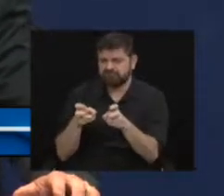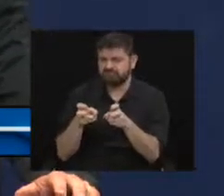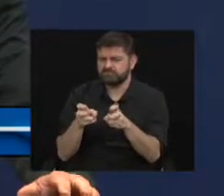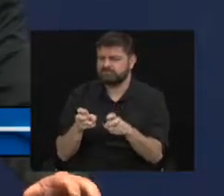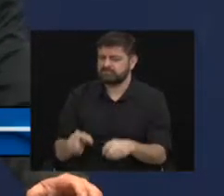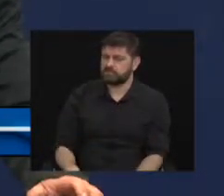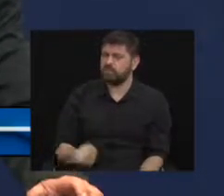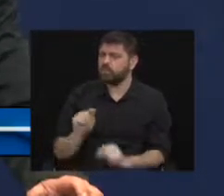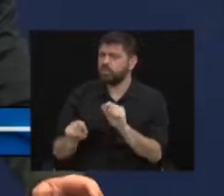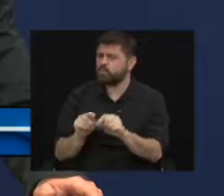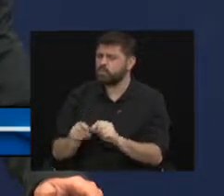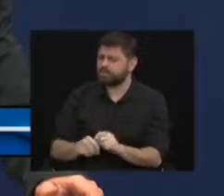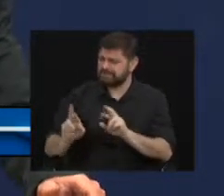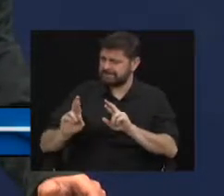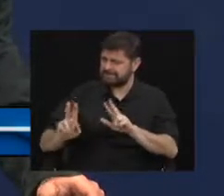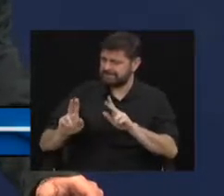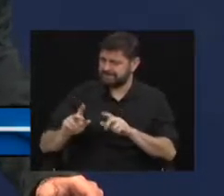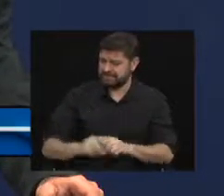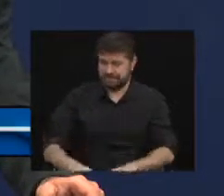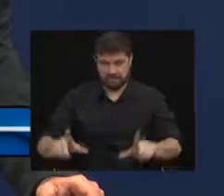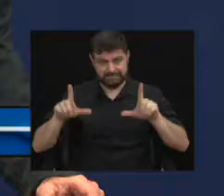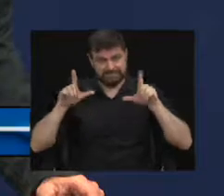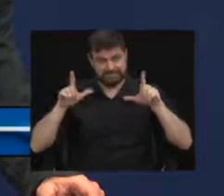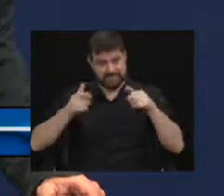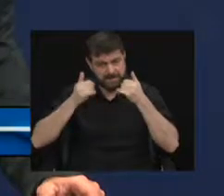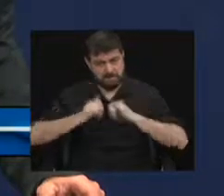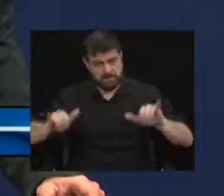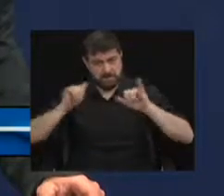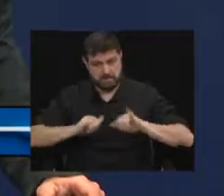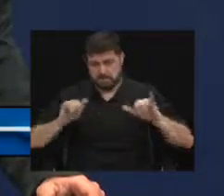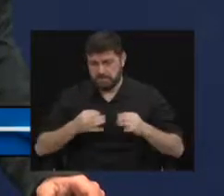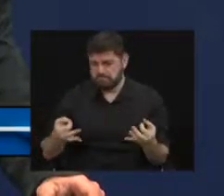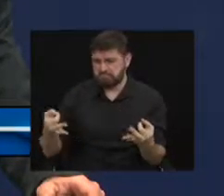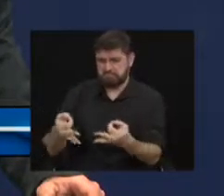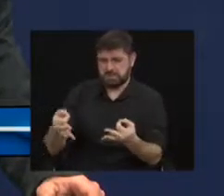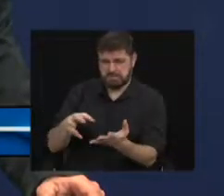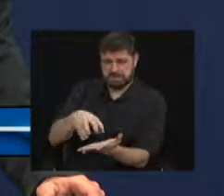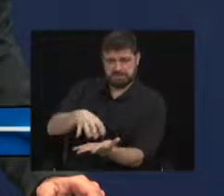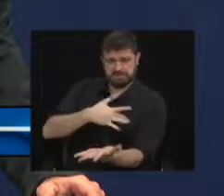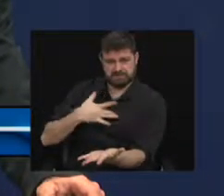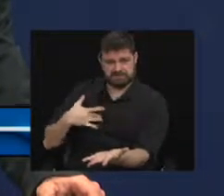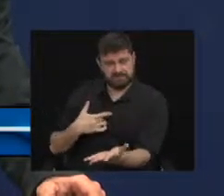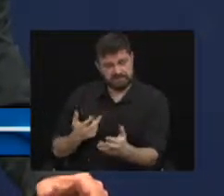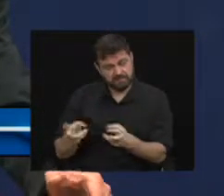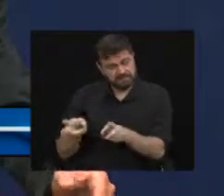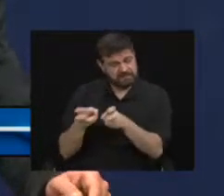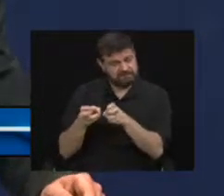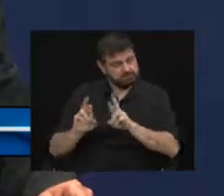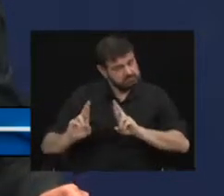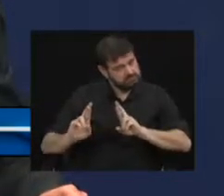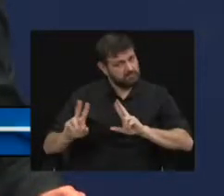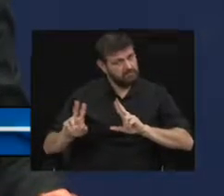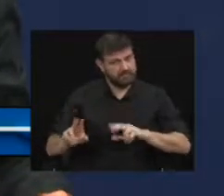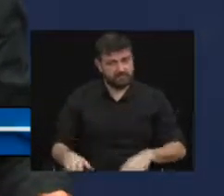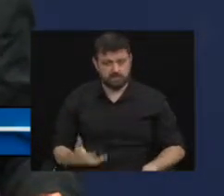visita ao centro de saúde que funciona no interior da Ceasa